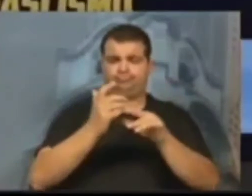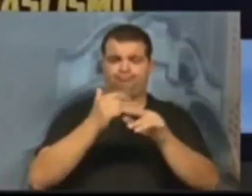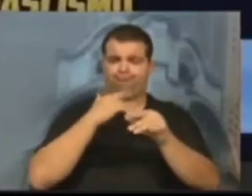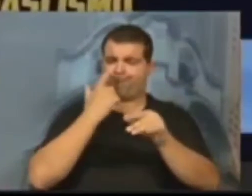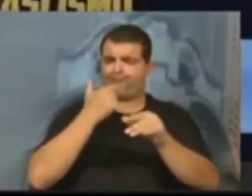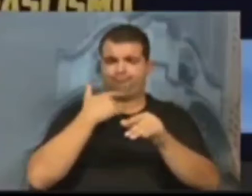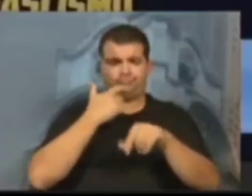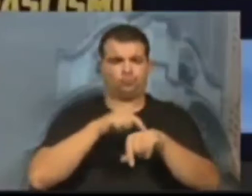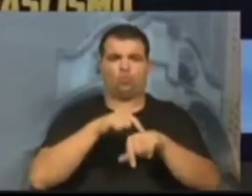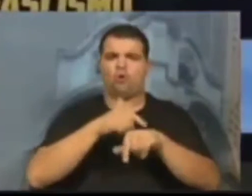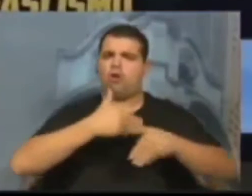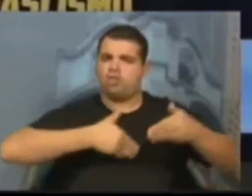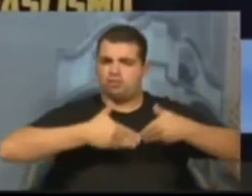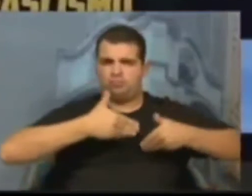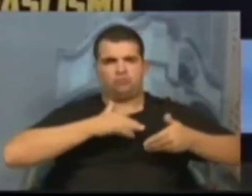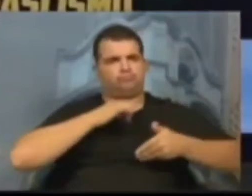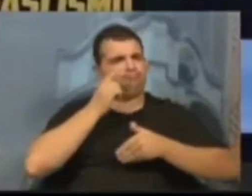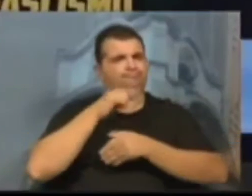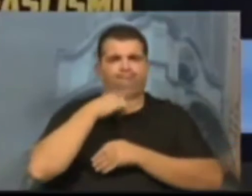no horário,